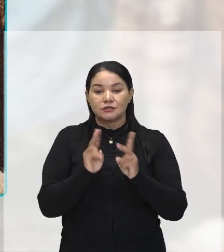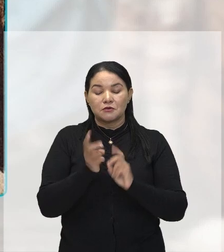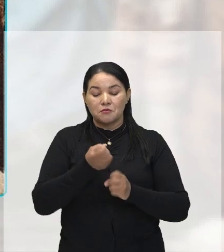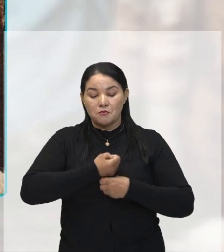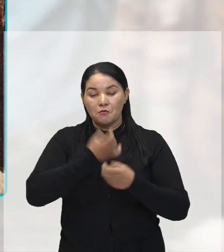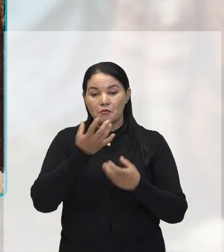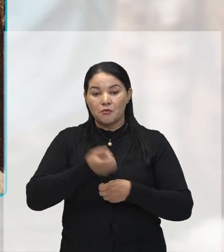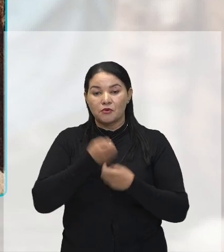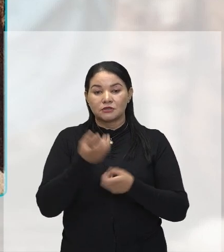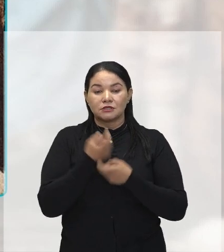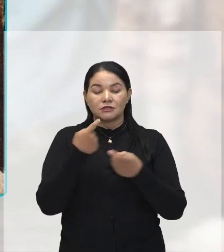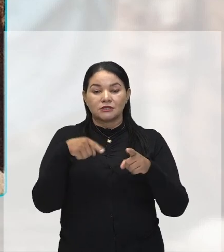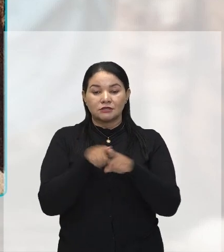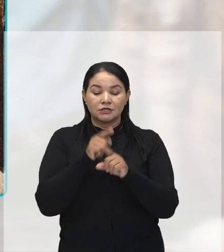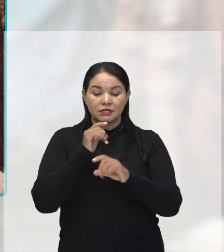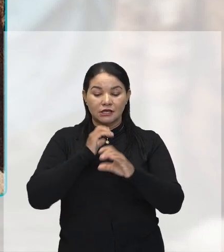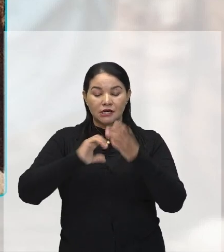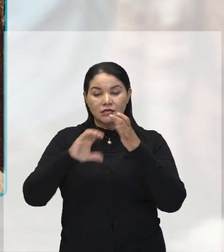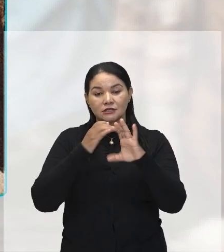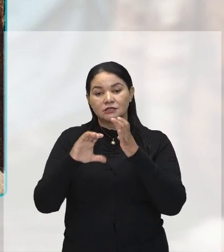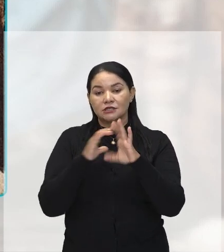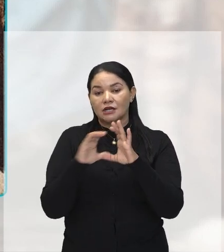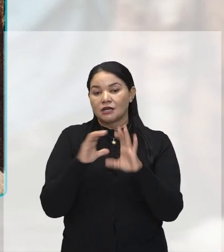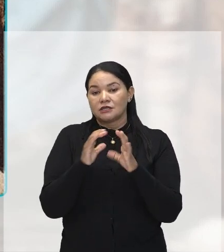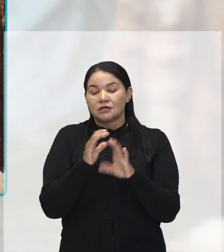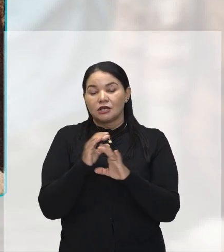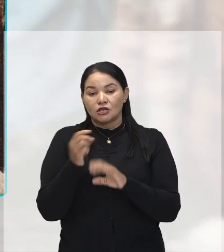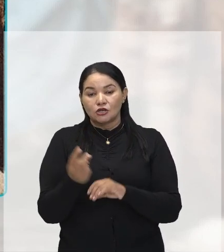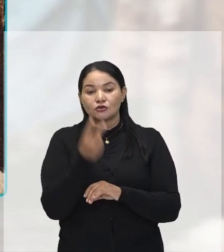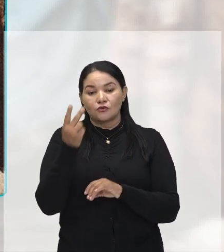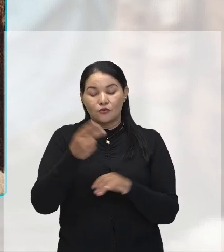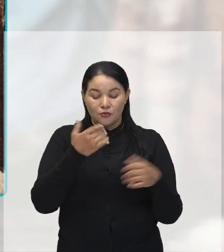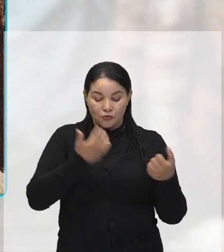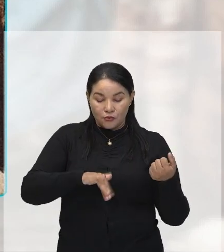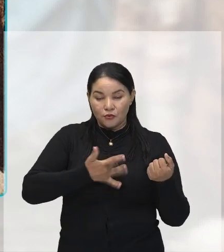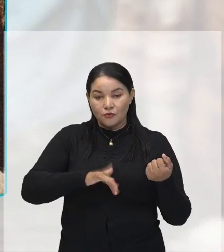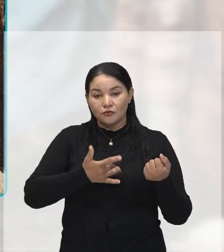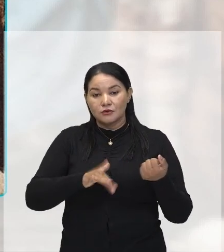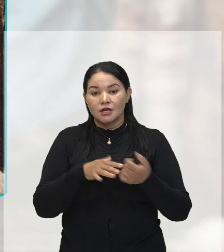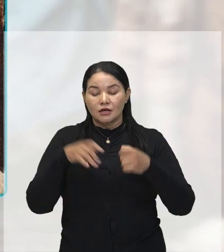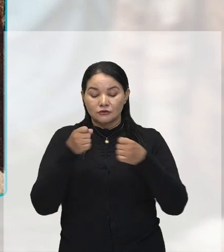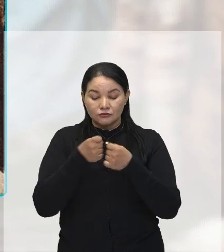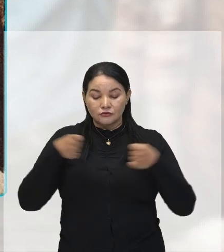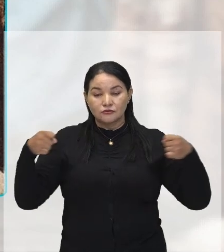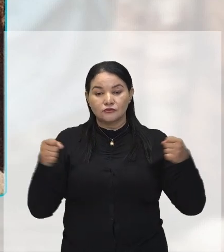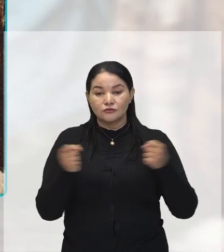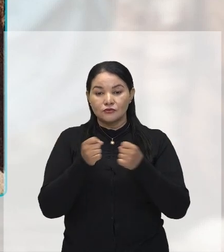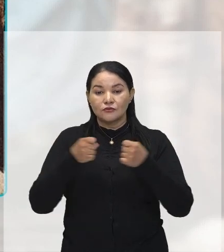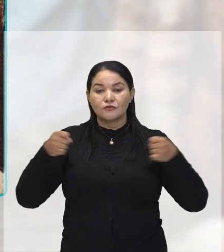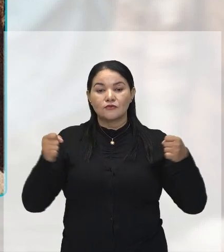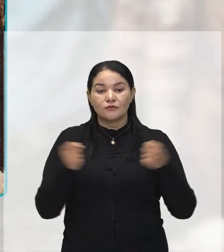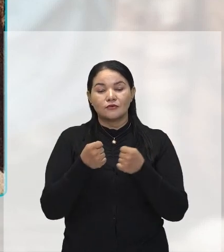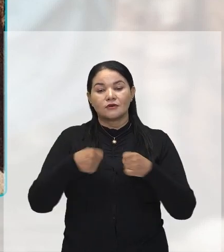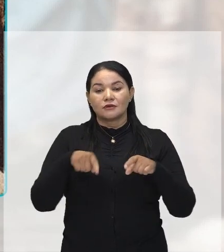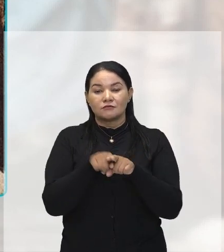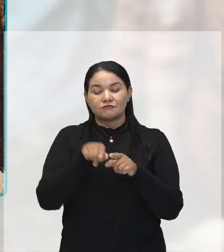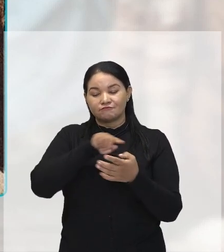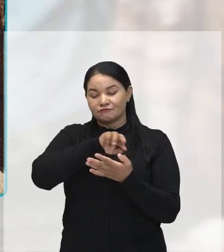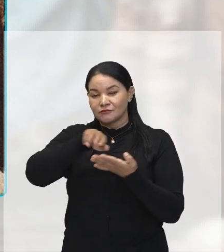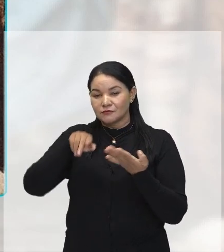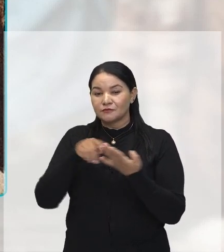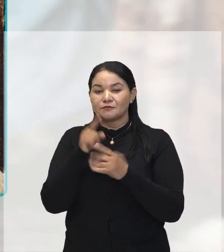poesia cantada e 2 violas, sanfonas, rabeca e